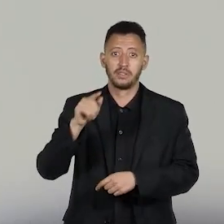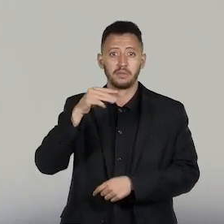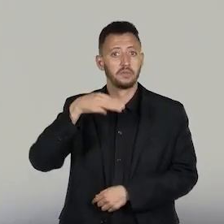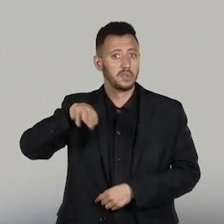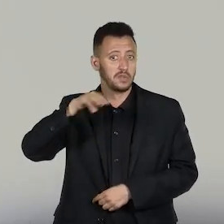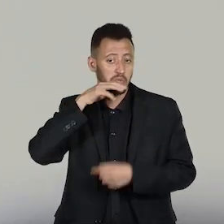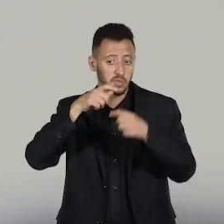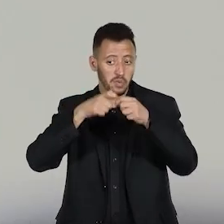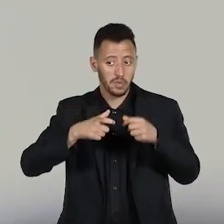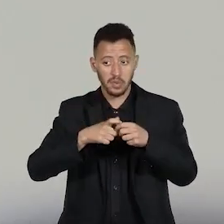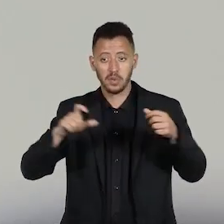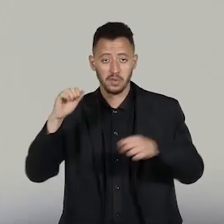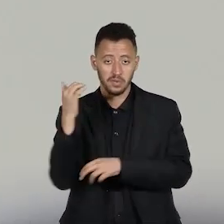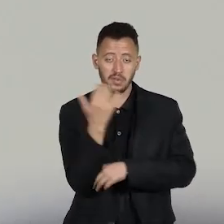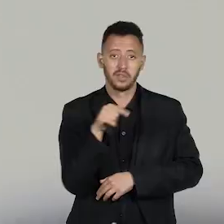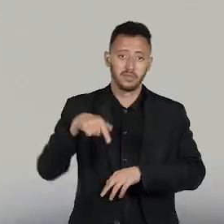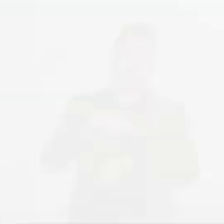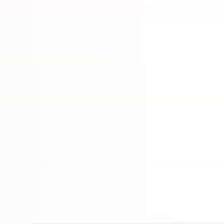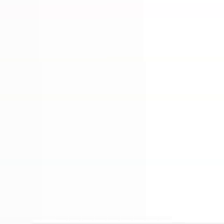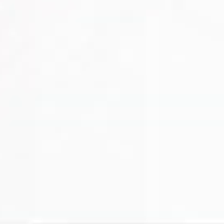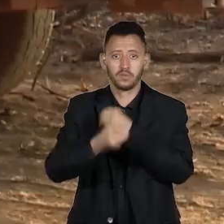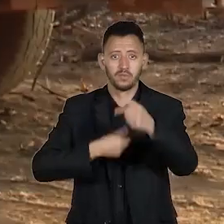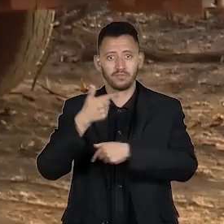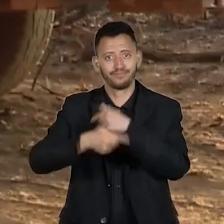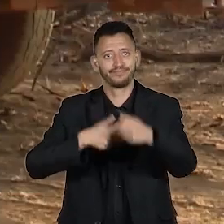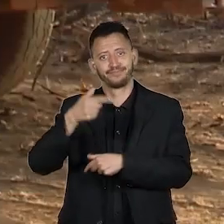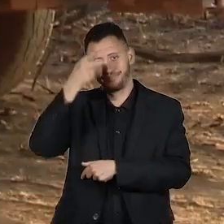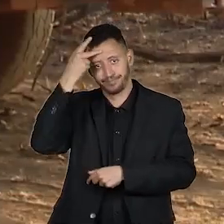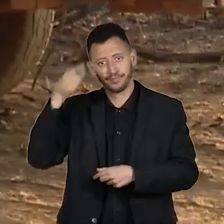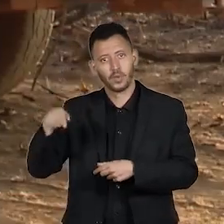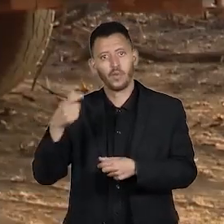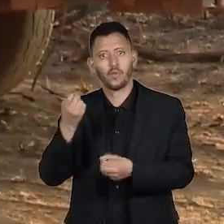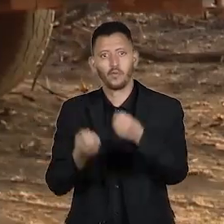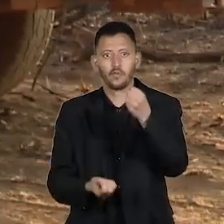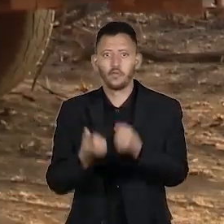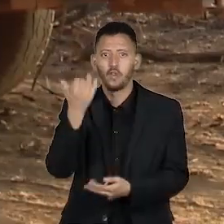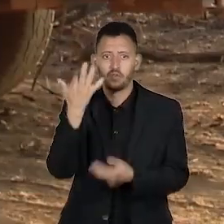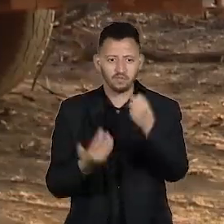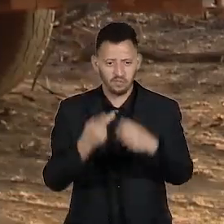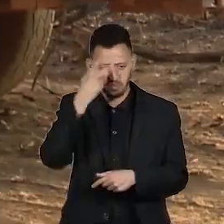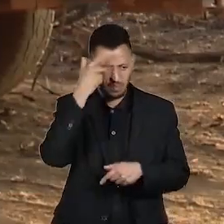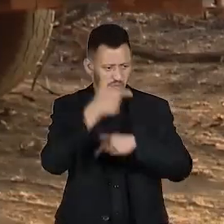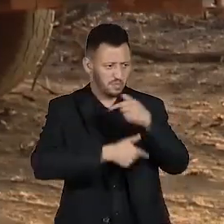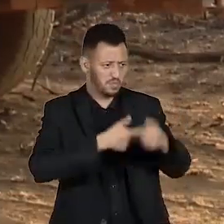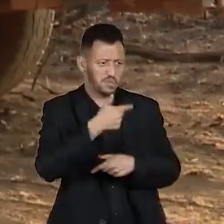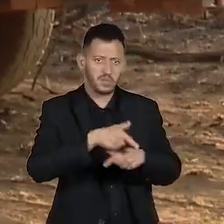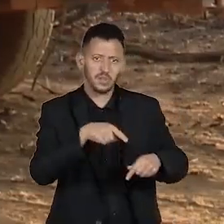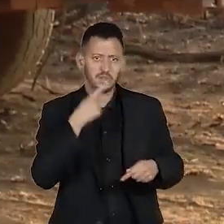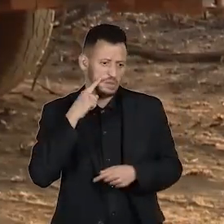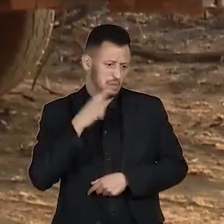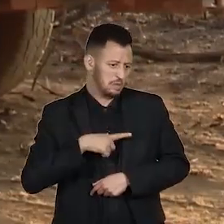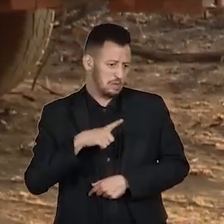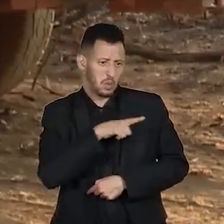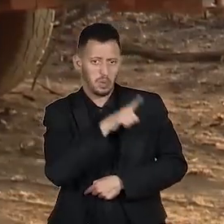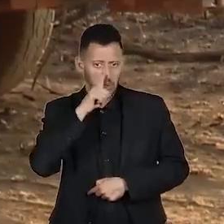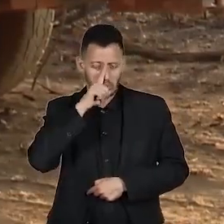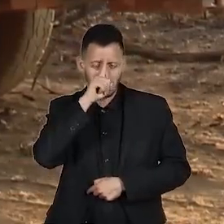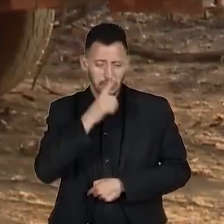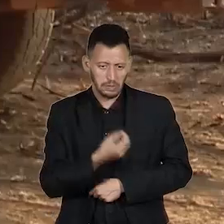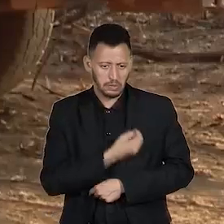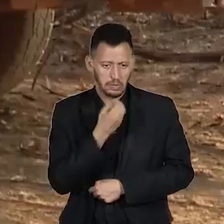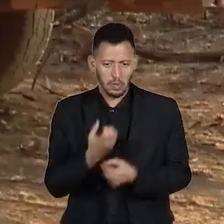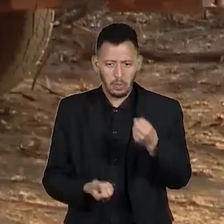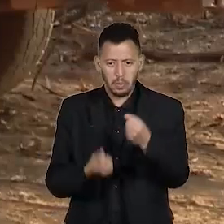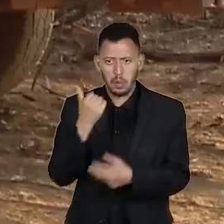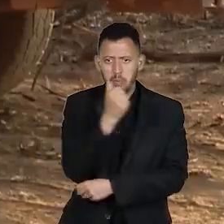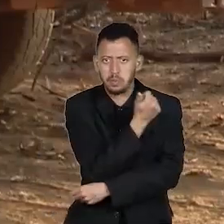11 milhões de hectares do território do país. Vamos ver como é o trabalho dos heróis do fogo, bombeiros e brigadistas que arriscam